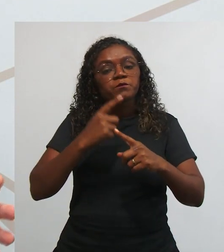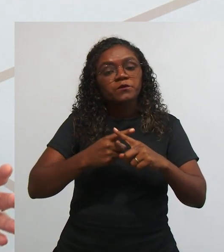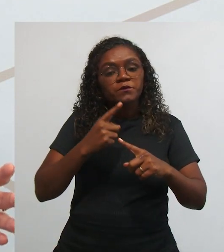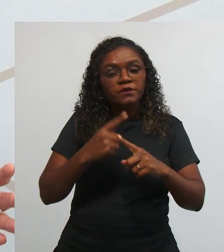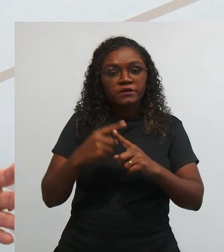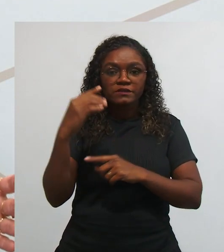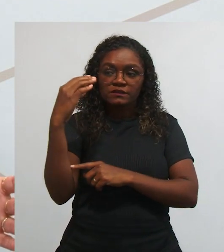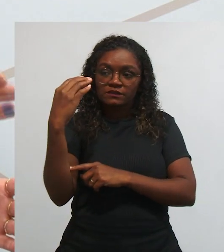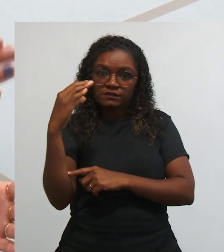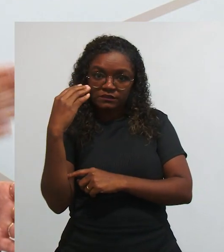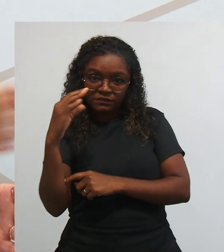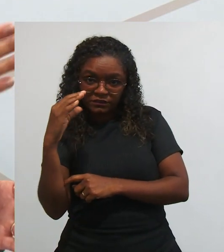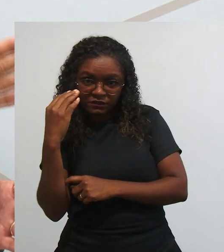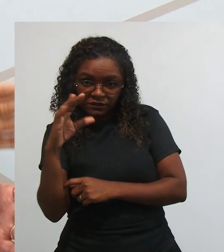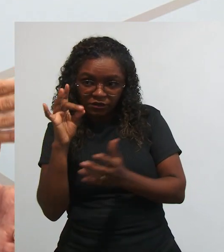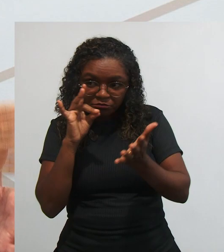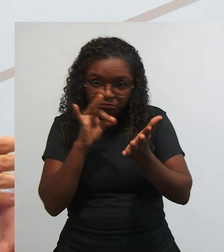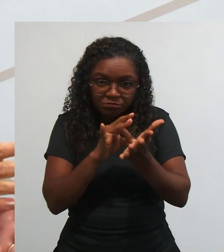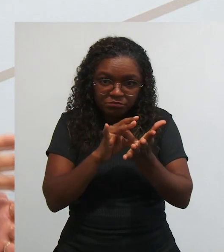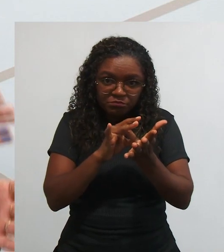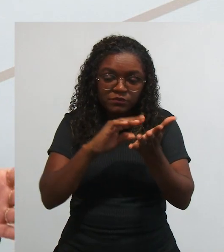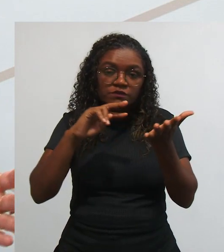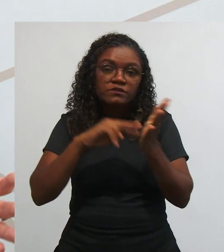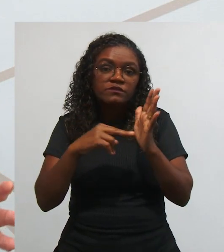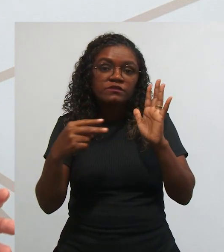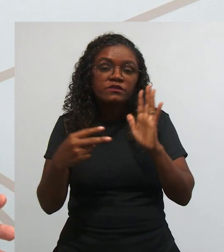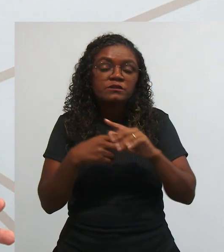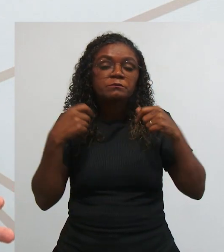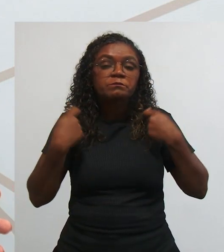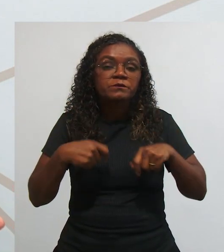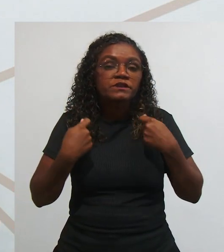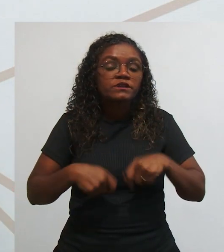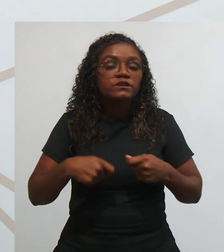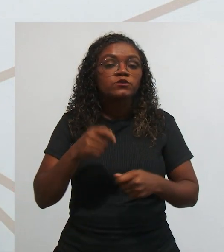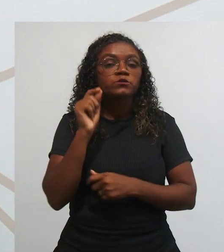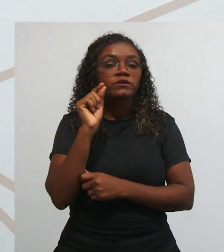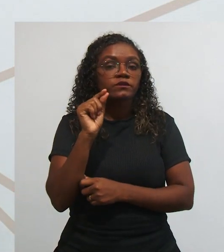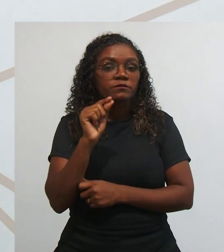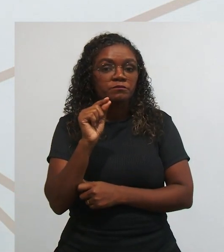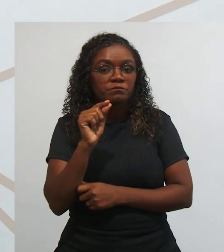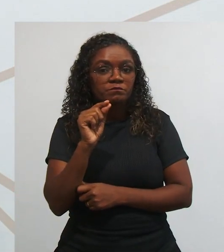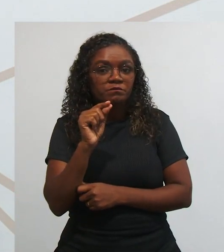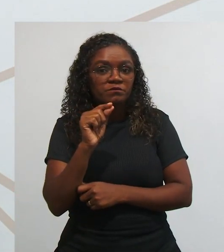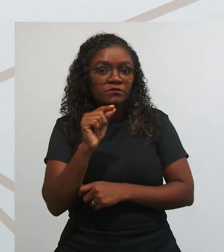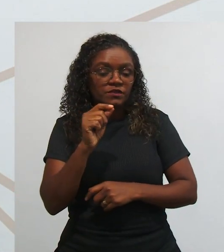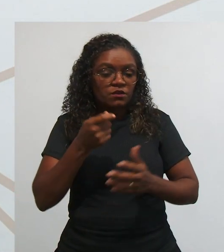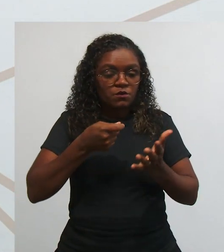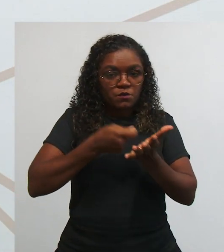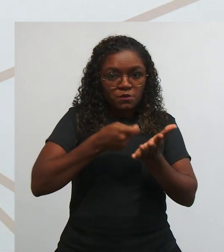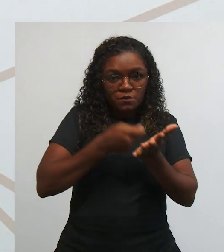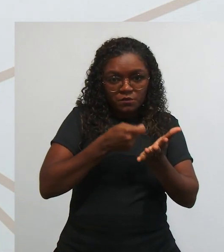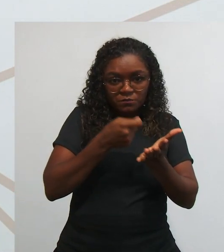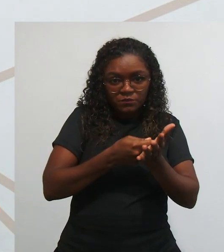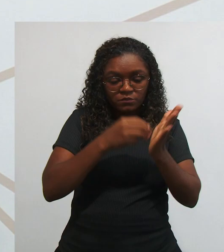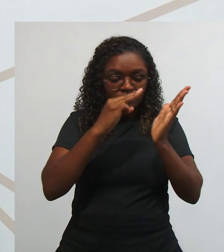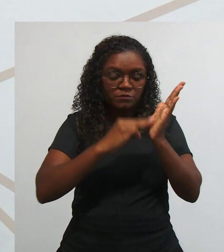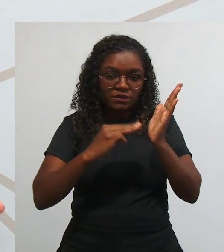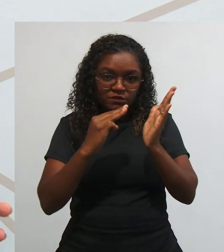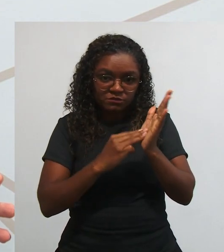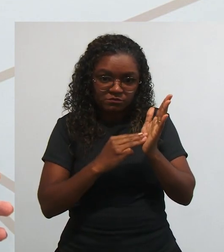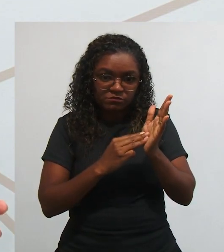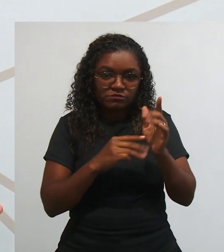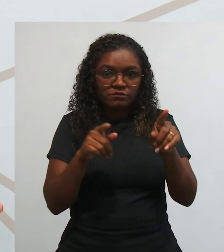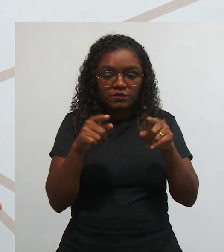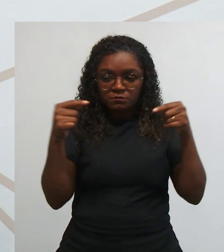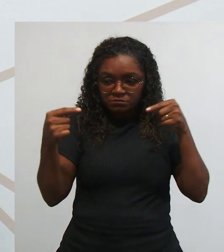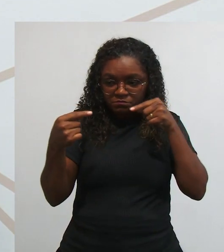seja considerado científico, ele precisa atender à rigorosidade do método, ele